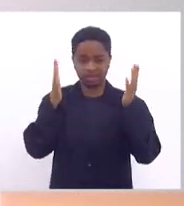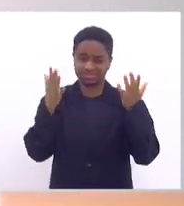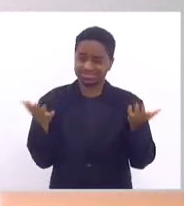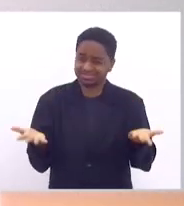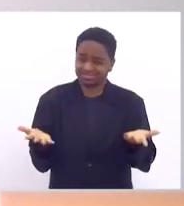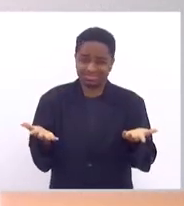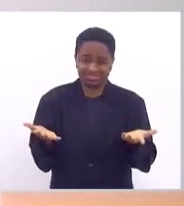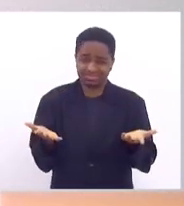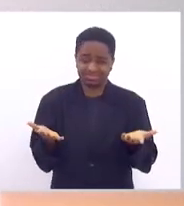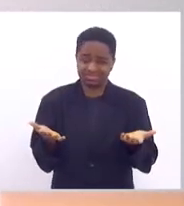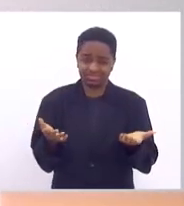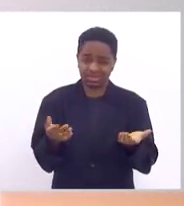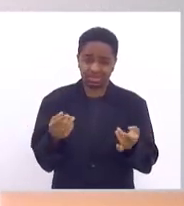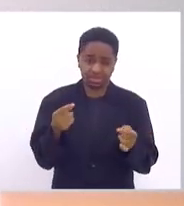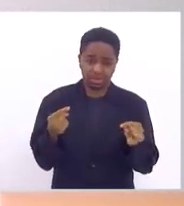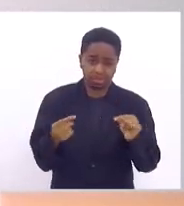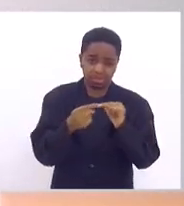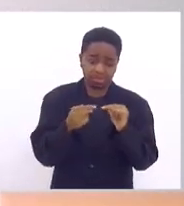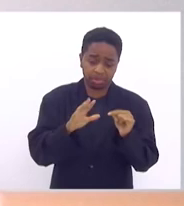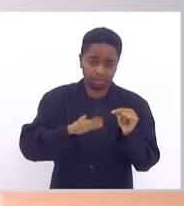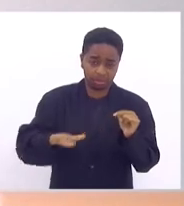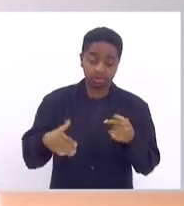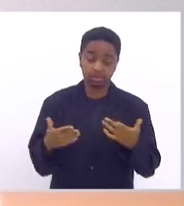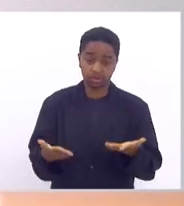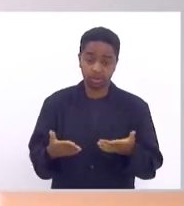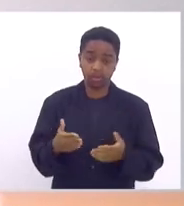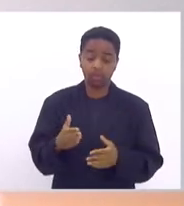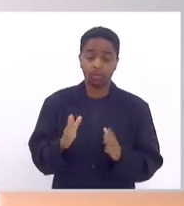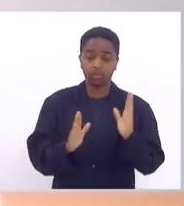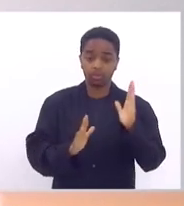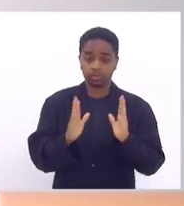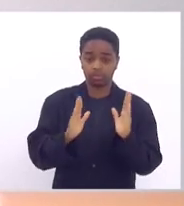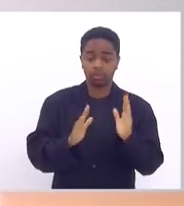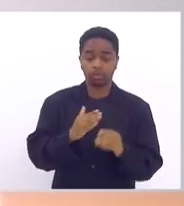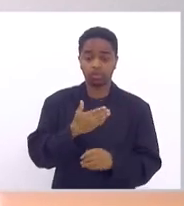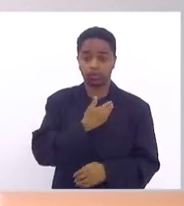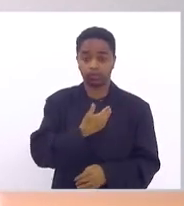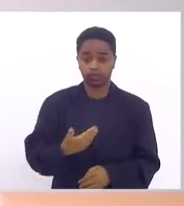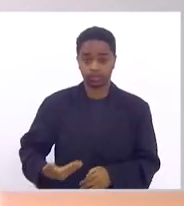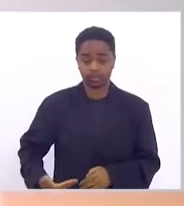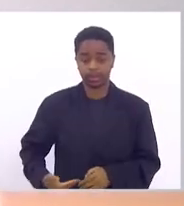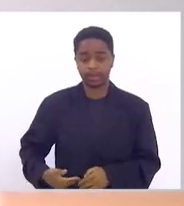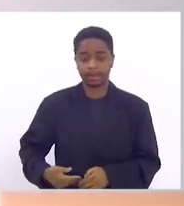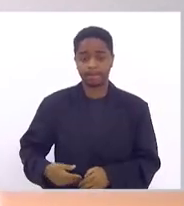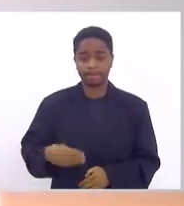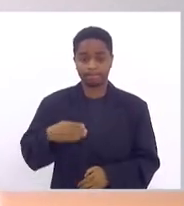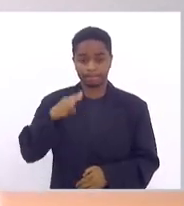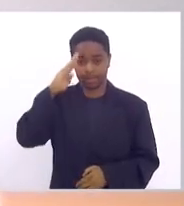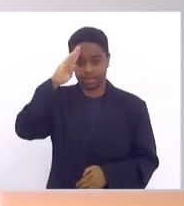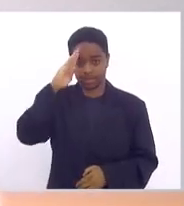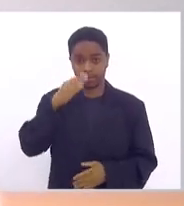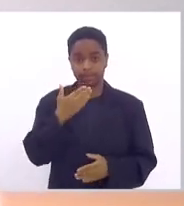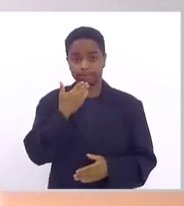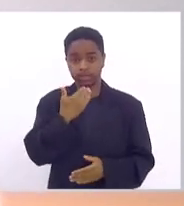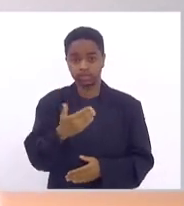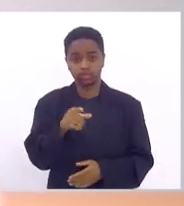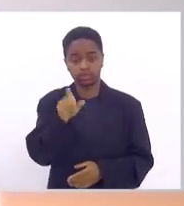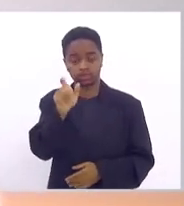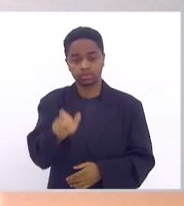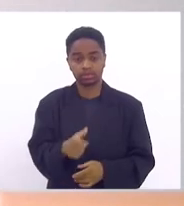infantilidade Total muito bem o governo militar pediu a cassação do mandato do